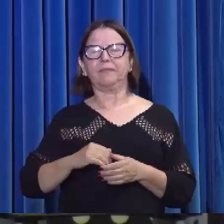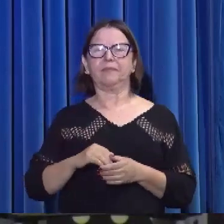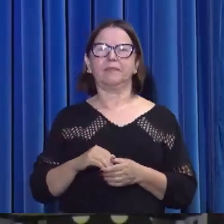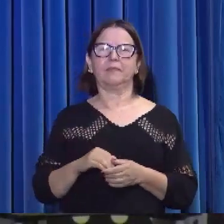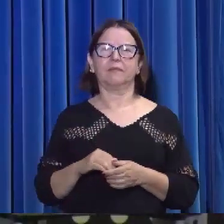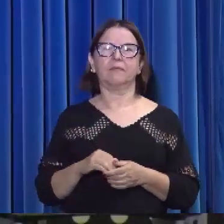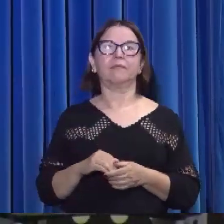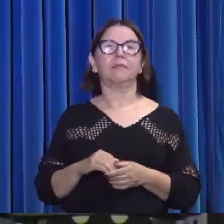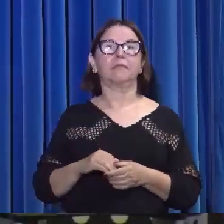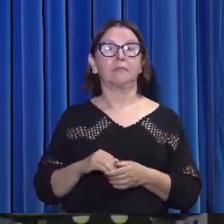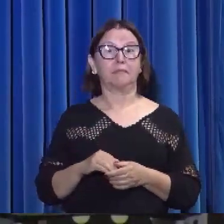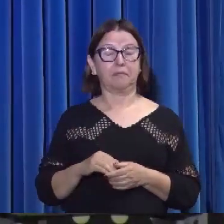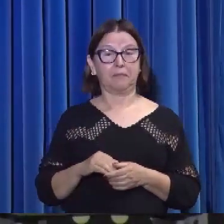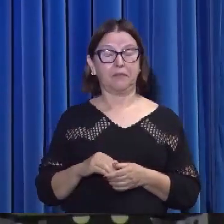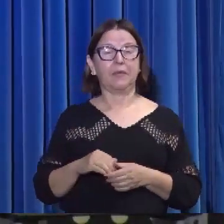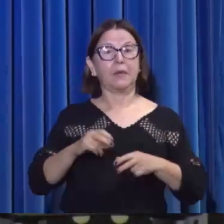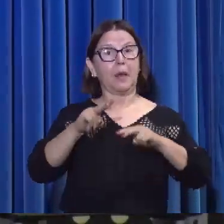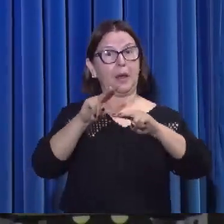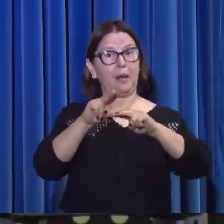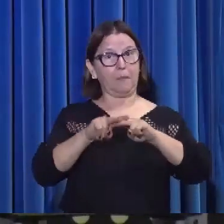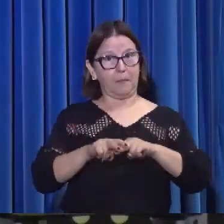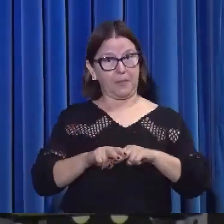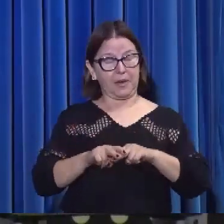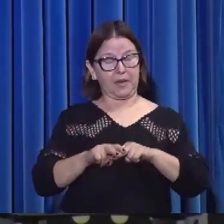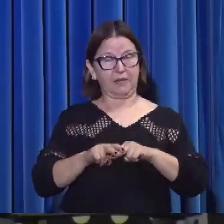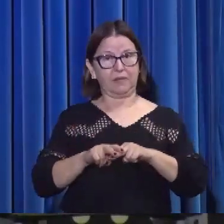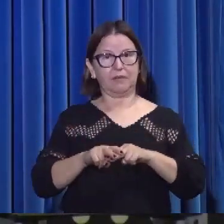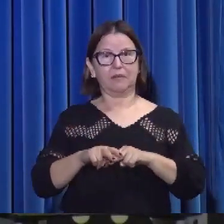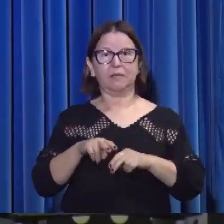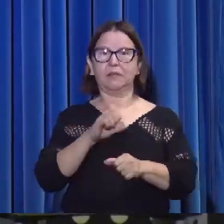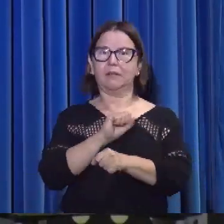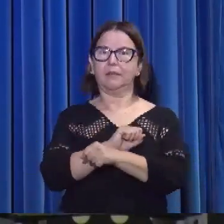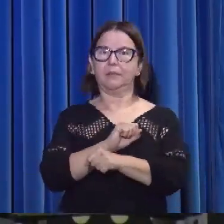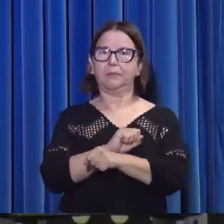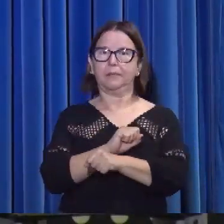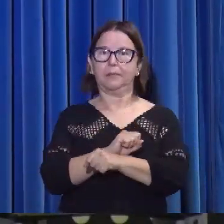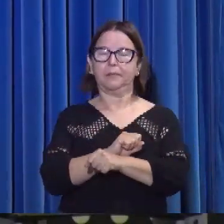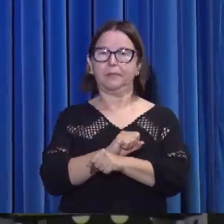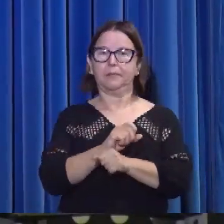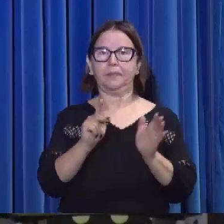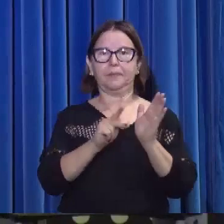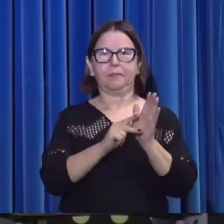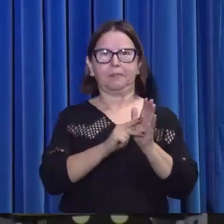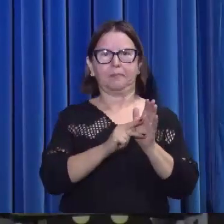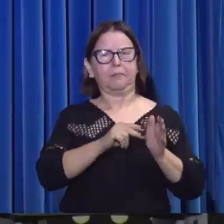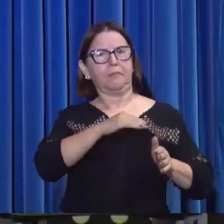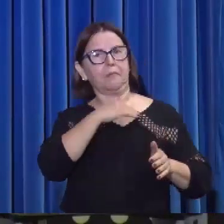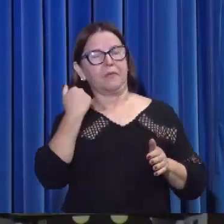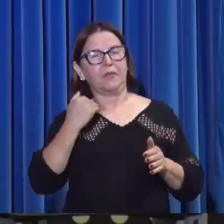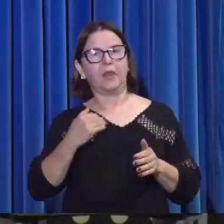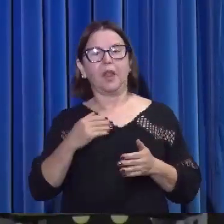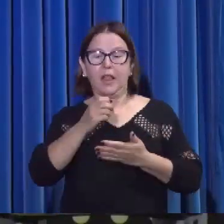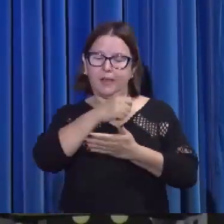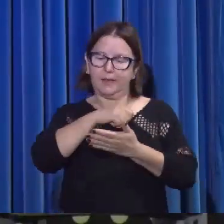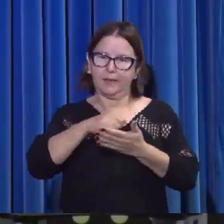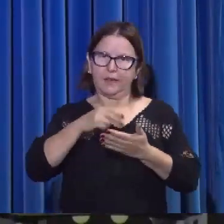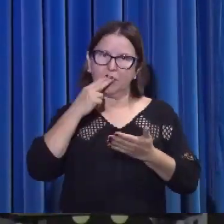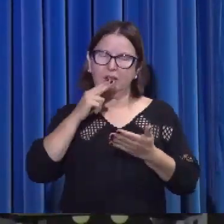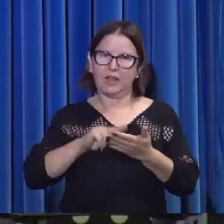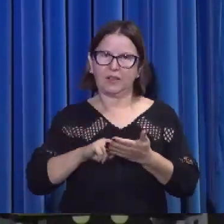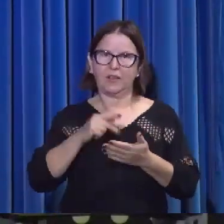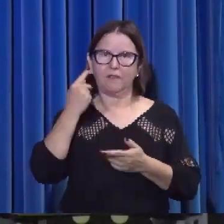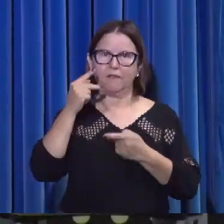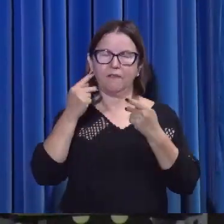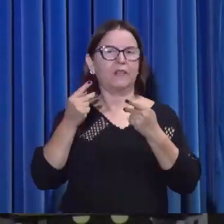Isso mesmo, ele estava preso em Roma esperando para ser decapitado. E ele manda uma carta e ele fala para Timóteo,